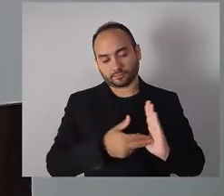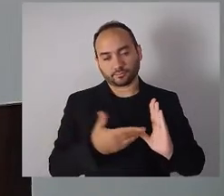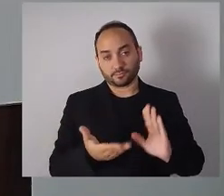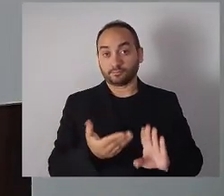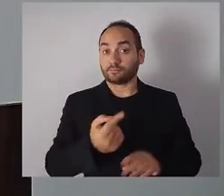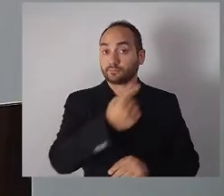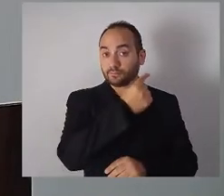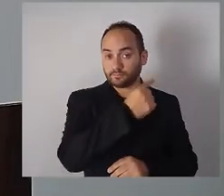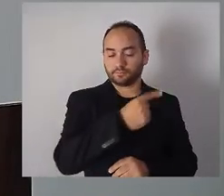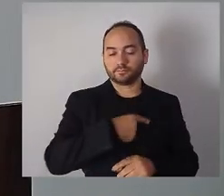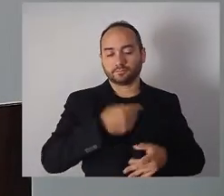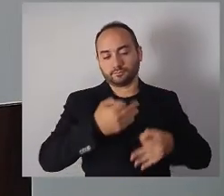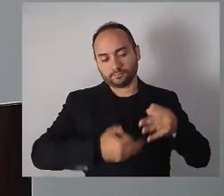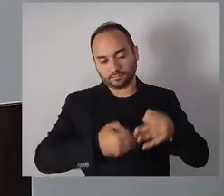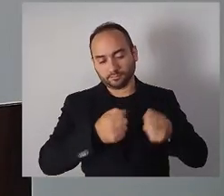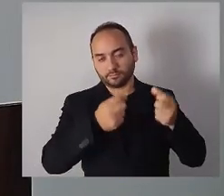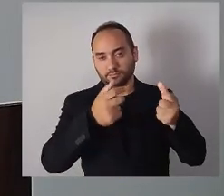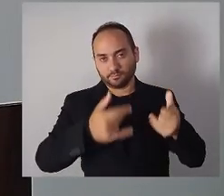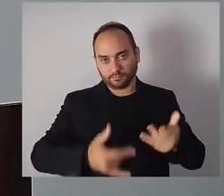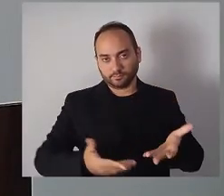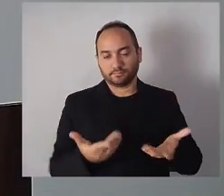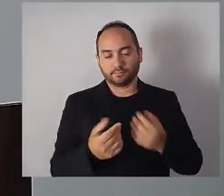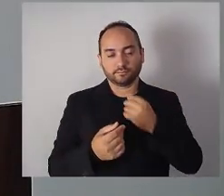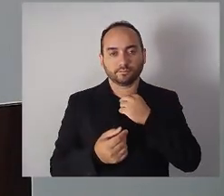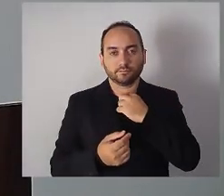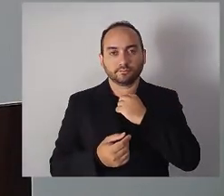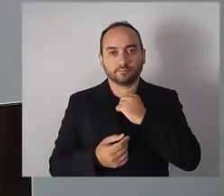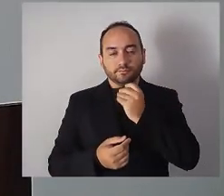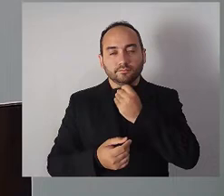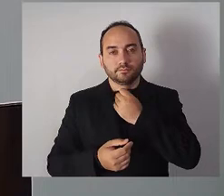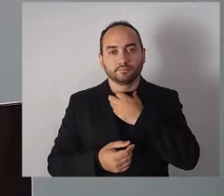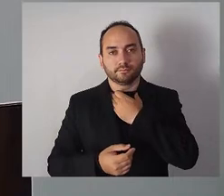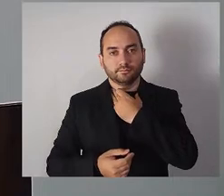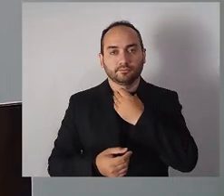da ação de justificação, que é o doutor Érico Silveira.